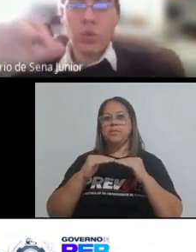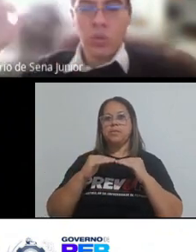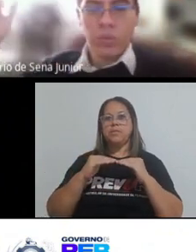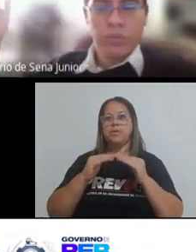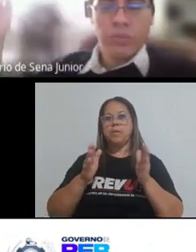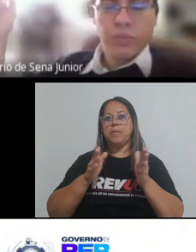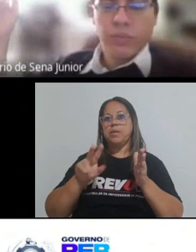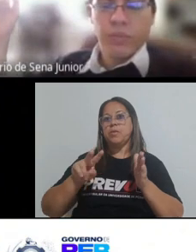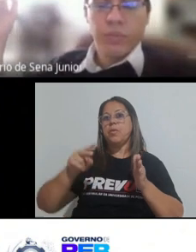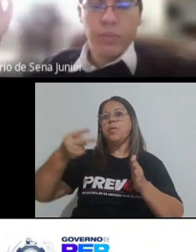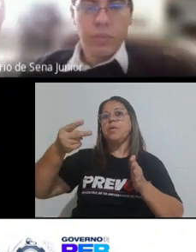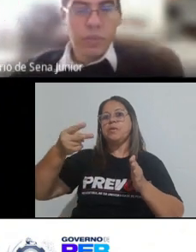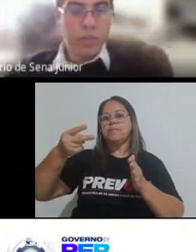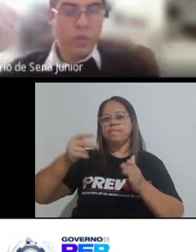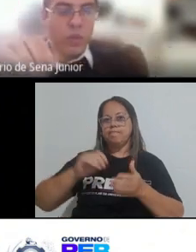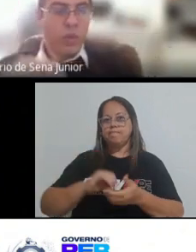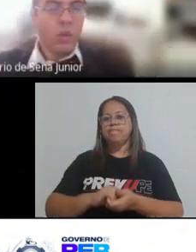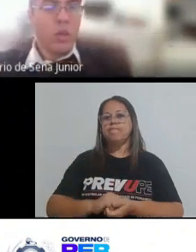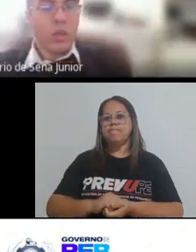período.